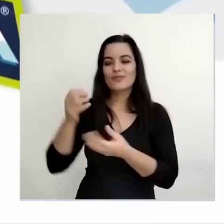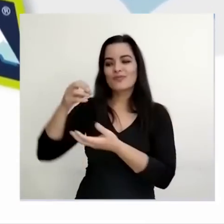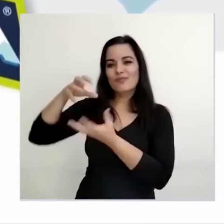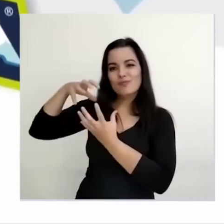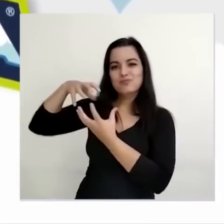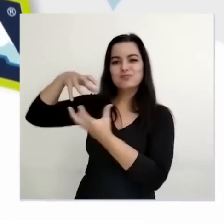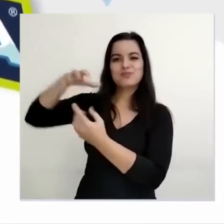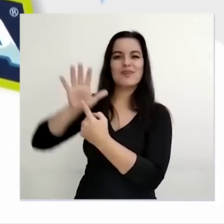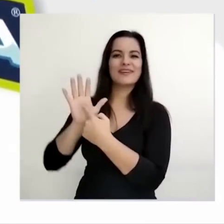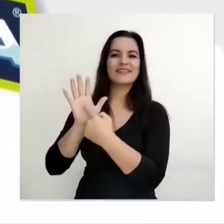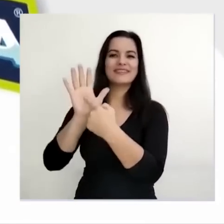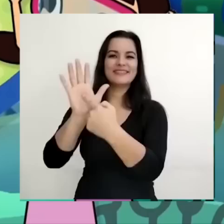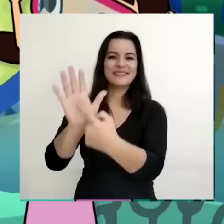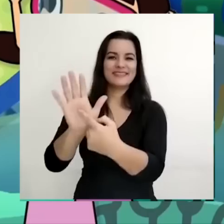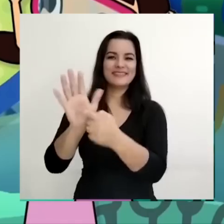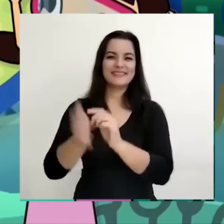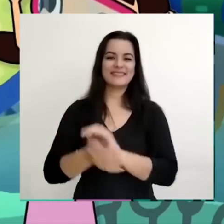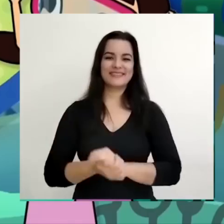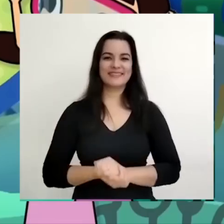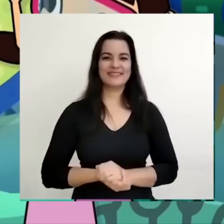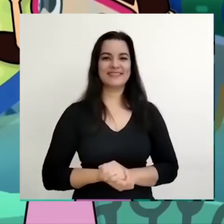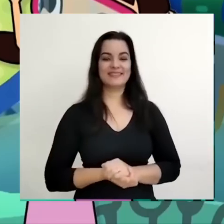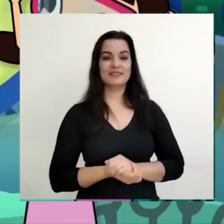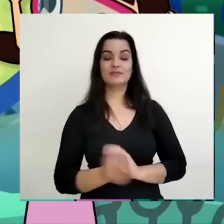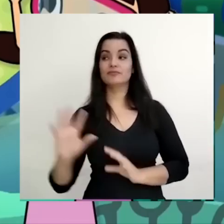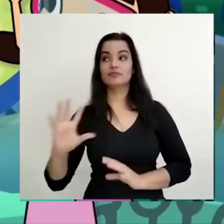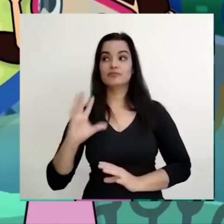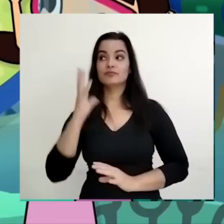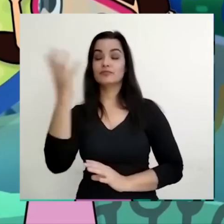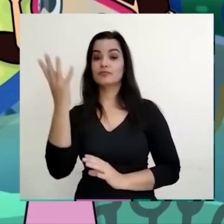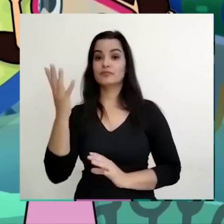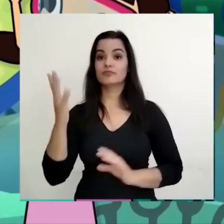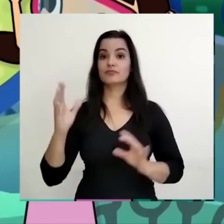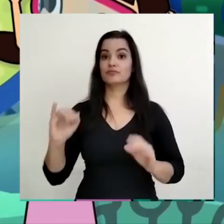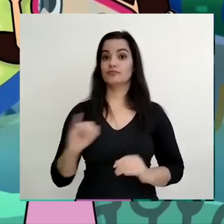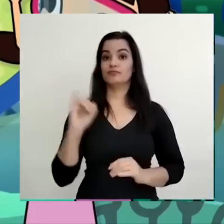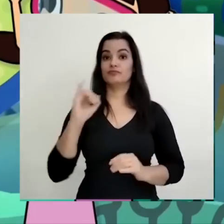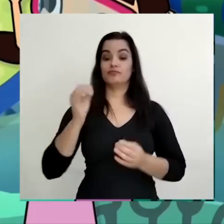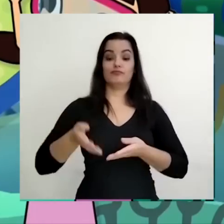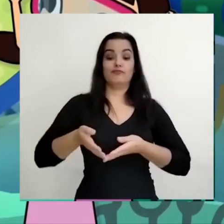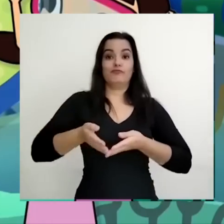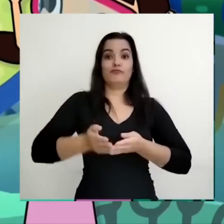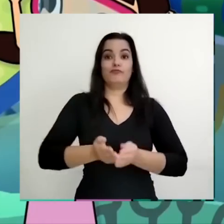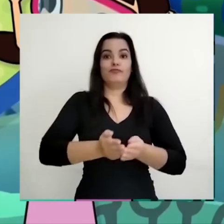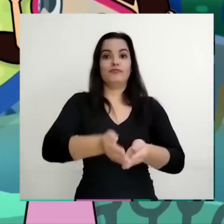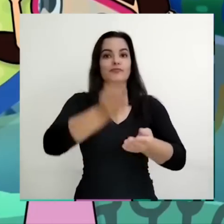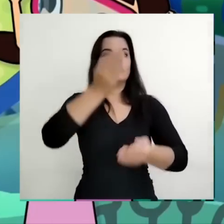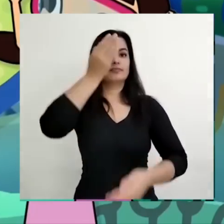Navio pirata.